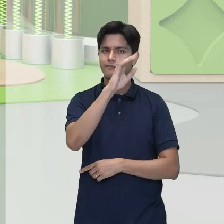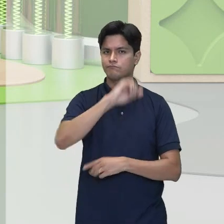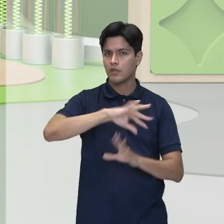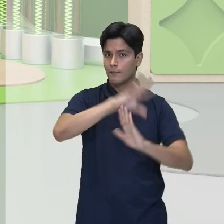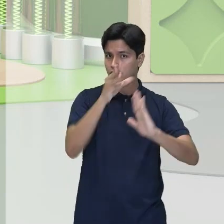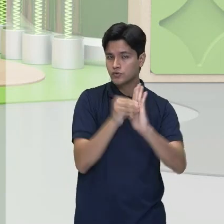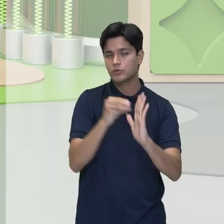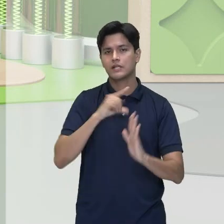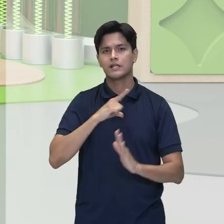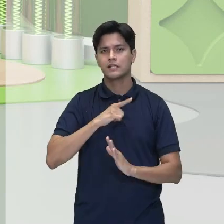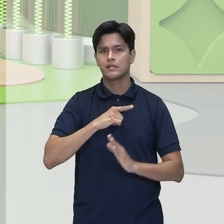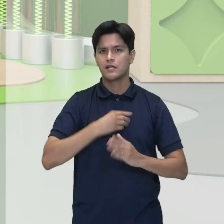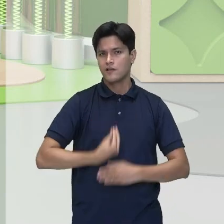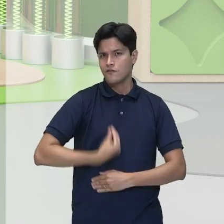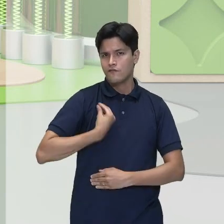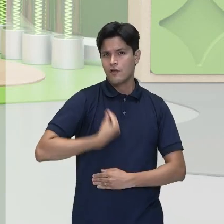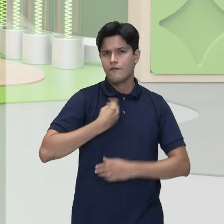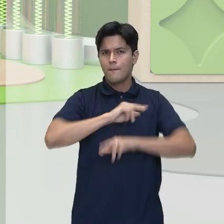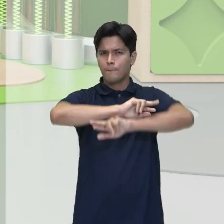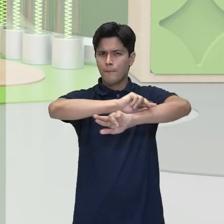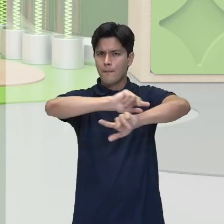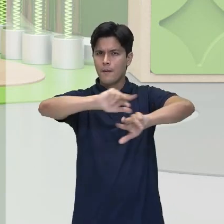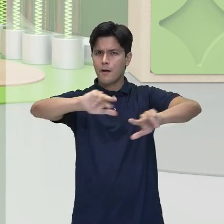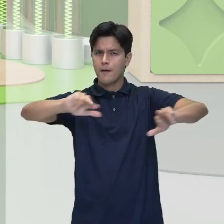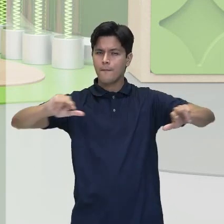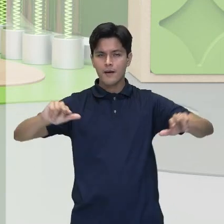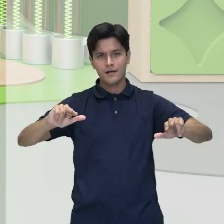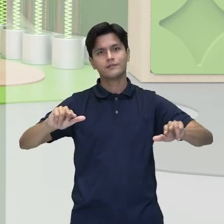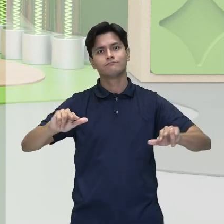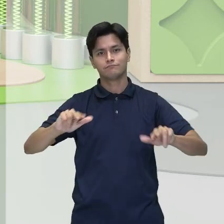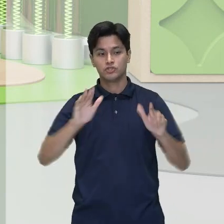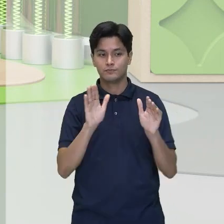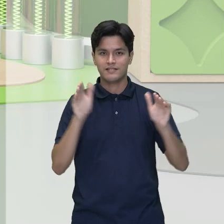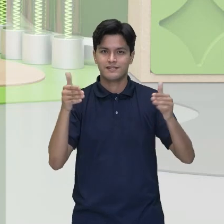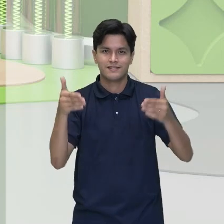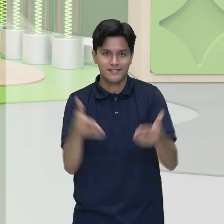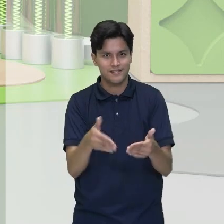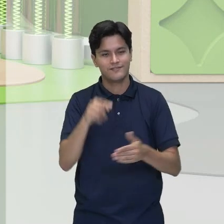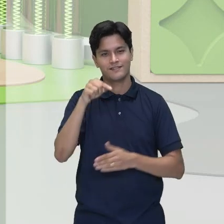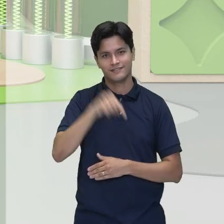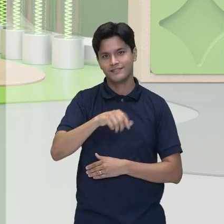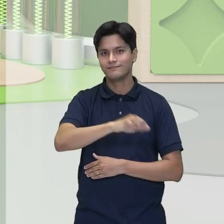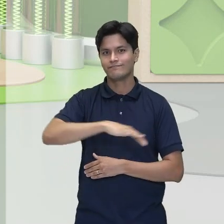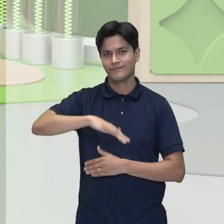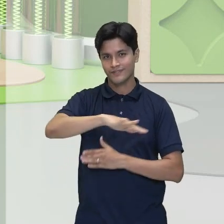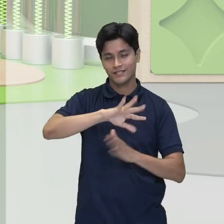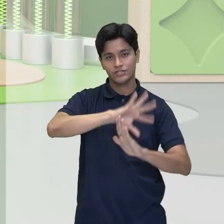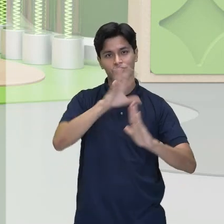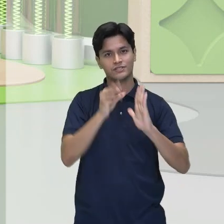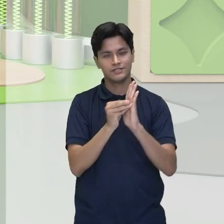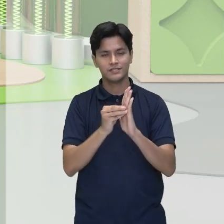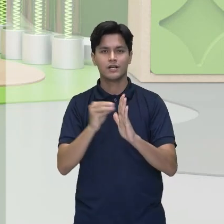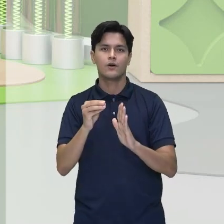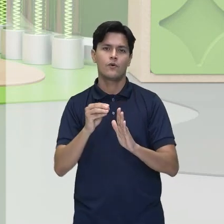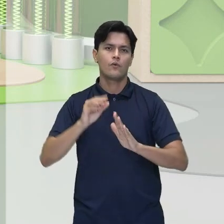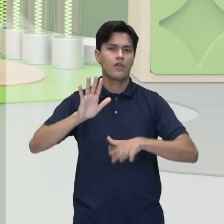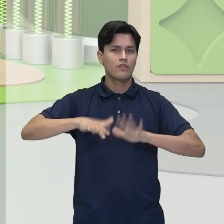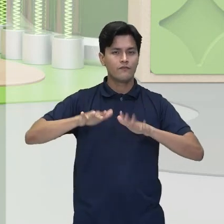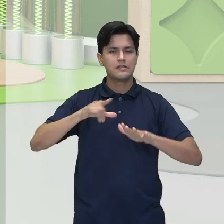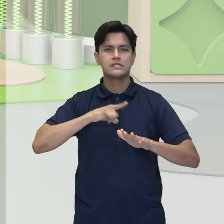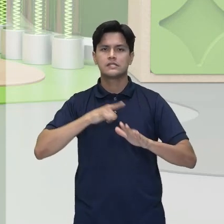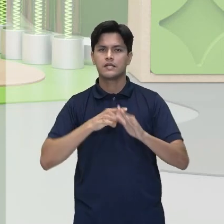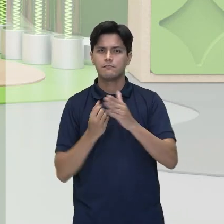essa diversidade, gente, ela só é encontrada aqui nessa região muitas vezes, Existem aí plantas,